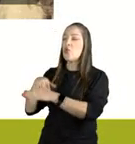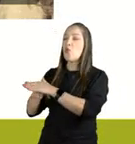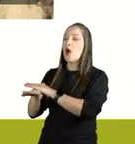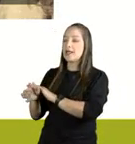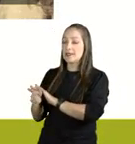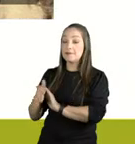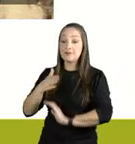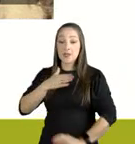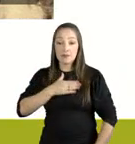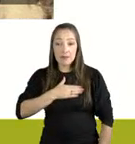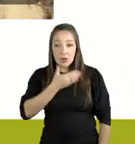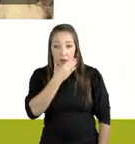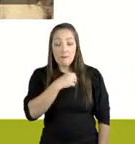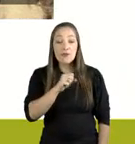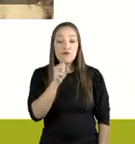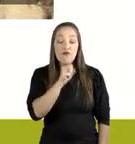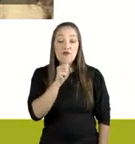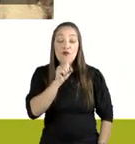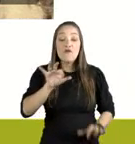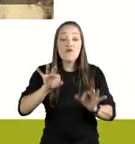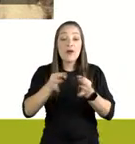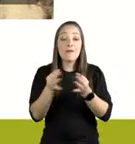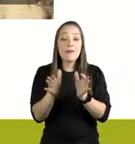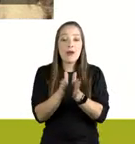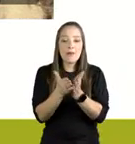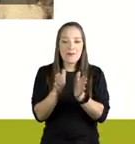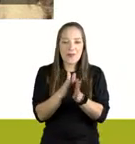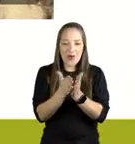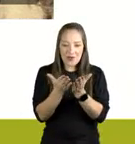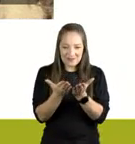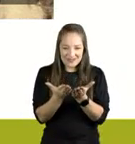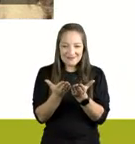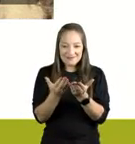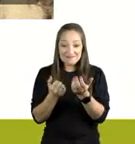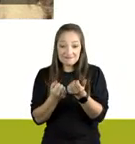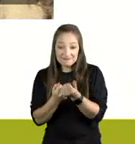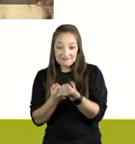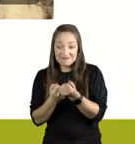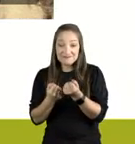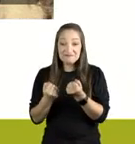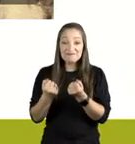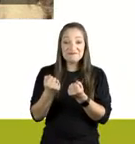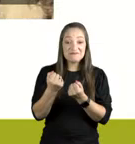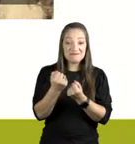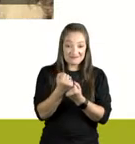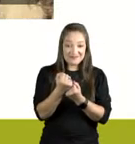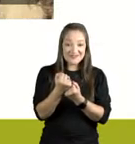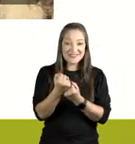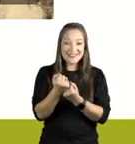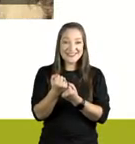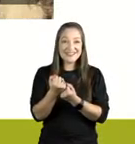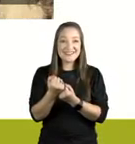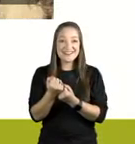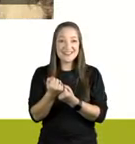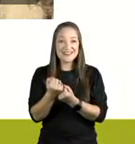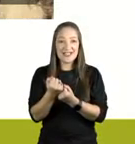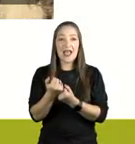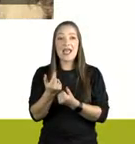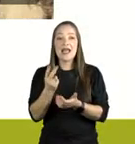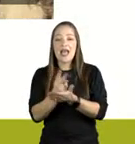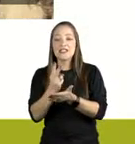pobre. E ele sempre era alguém que guardava seu dinheiro num pote. E de